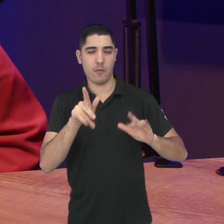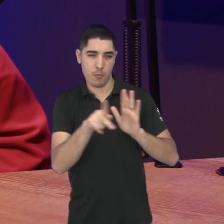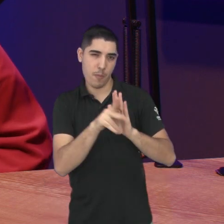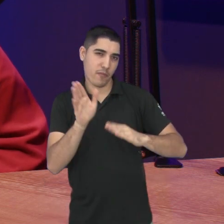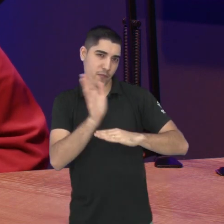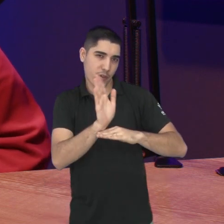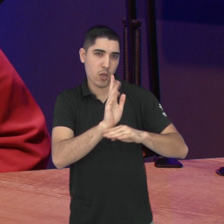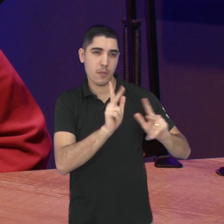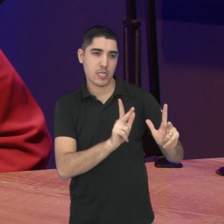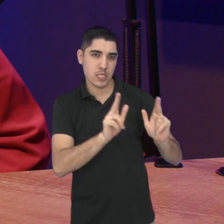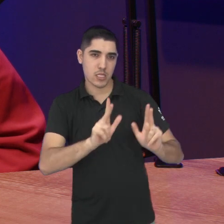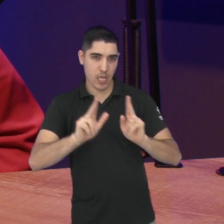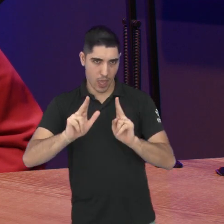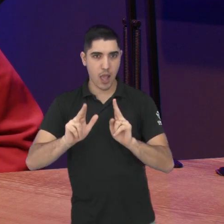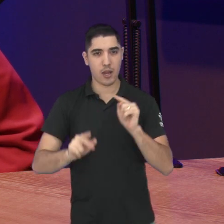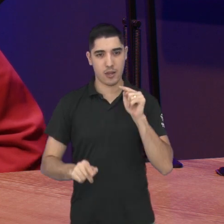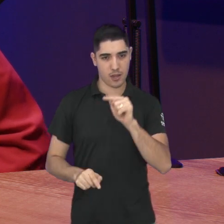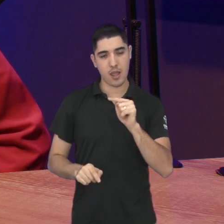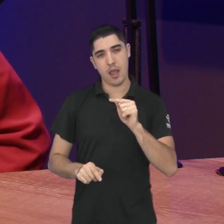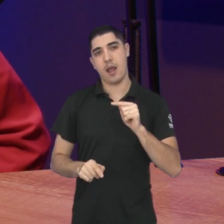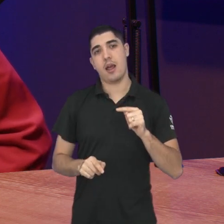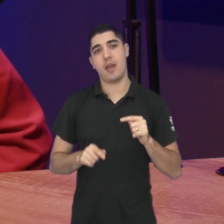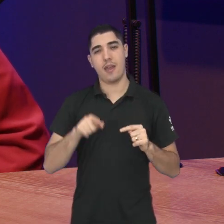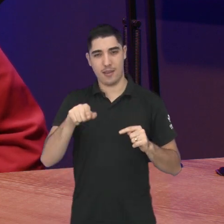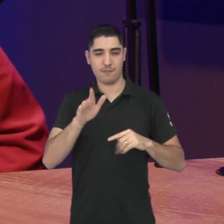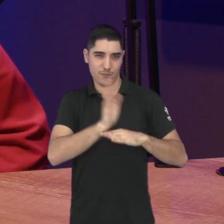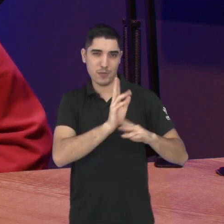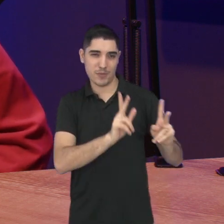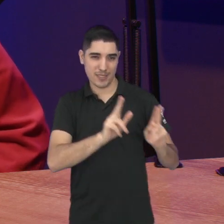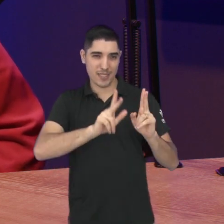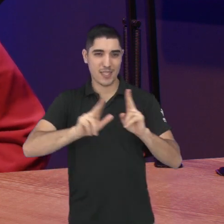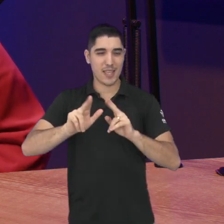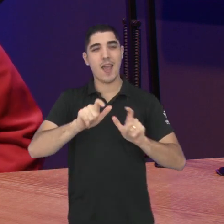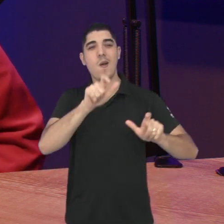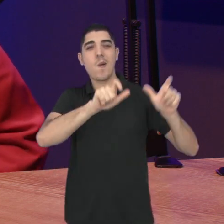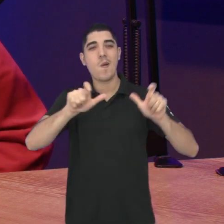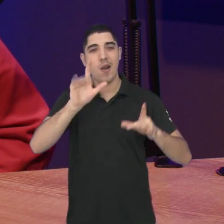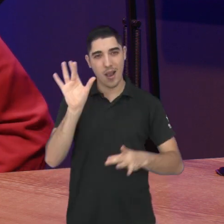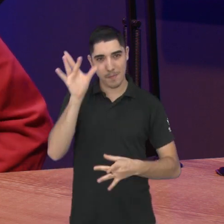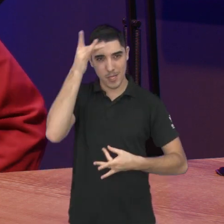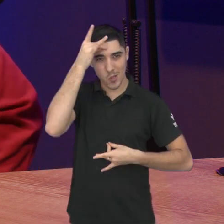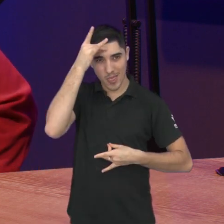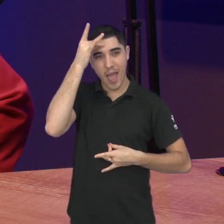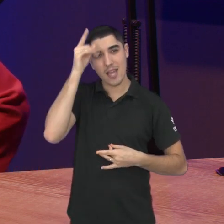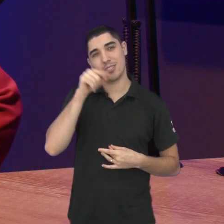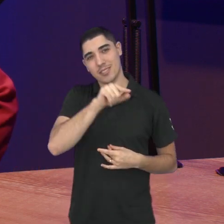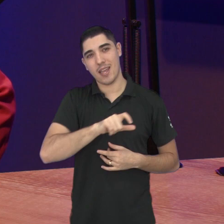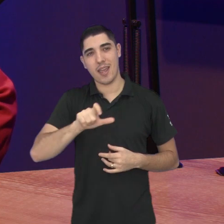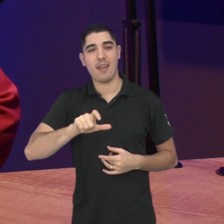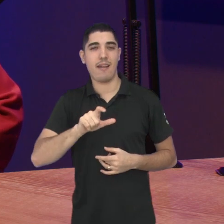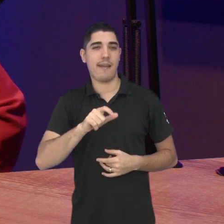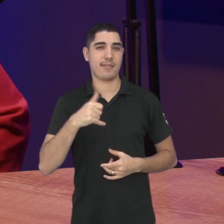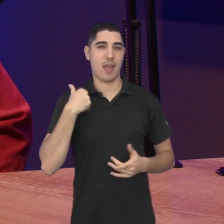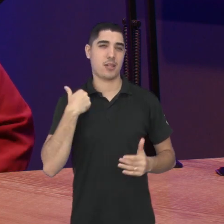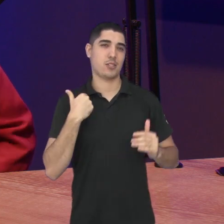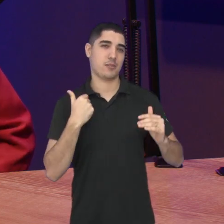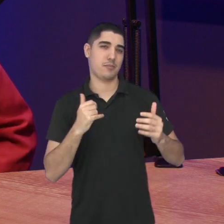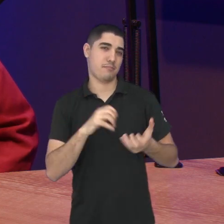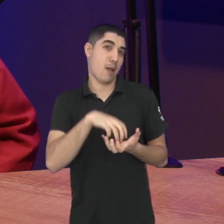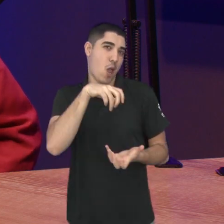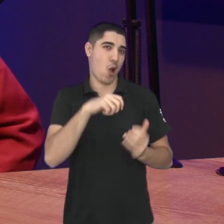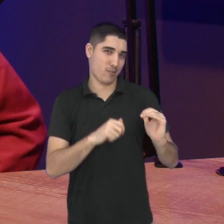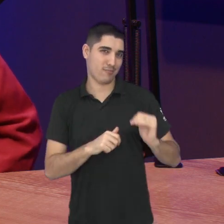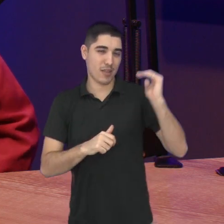feita, porque na série, obviamente, os atores, né, e os personagens eram mais velhos,